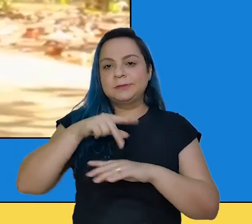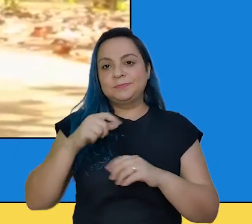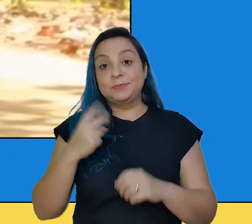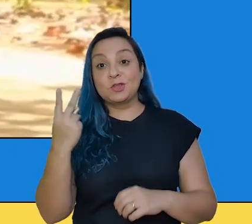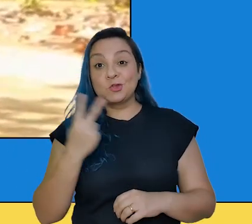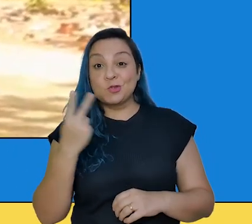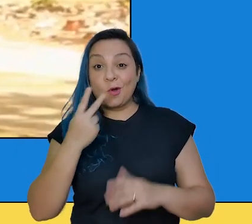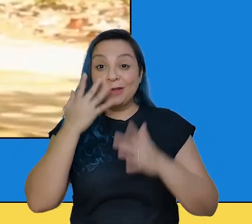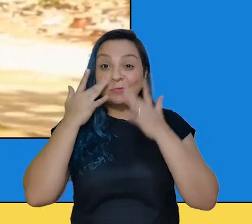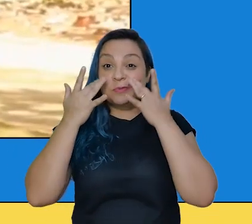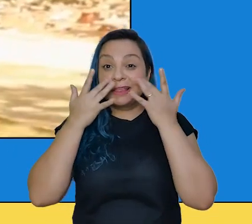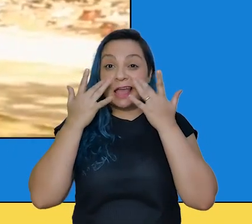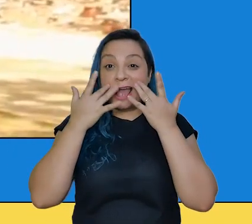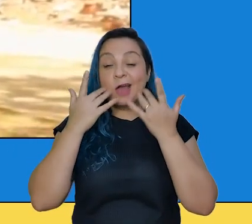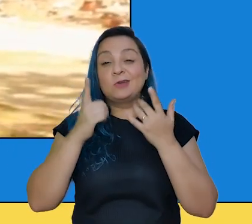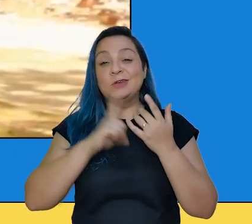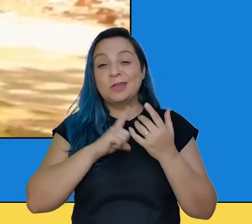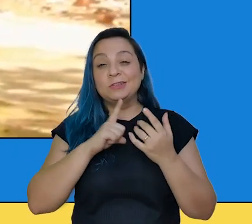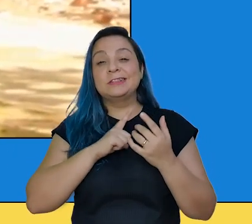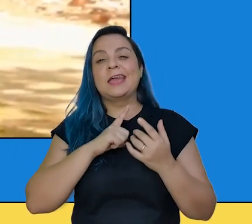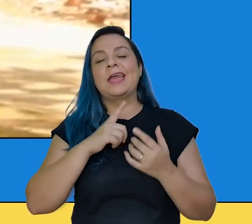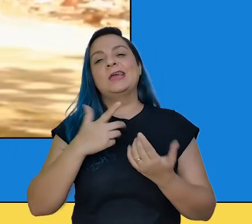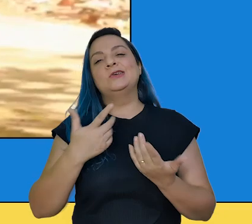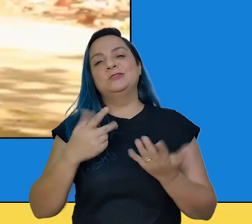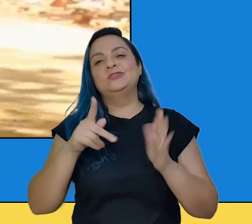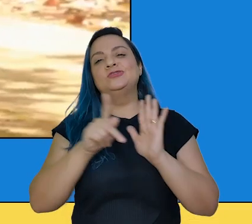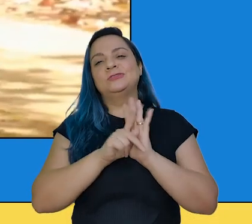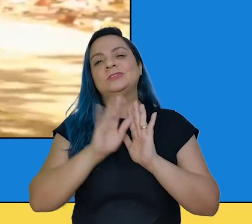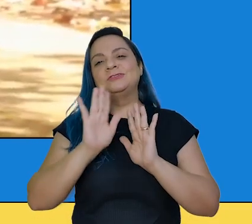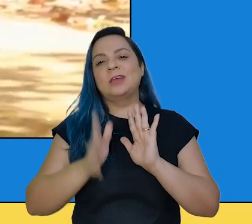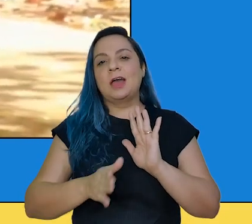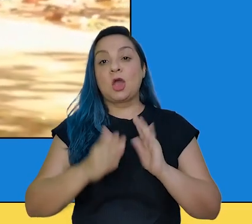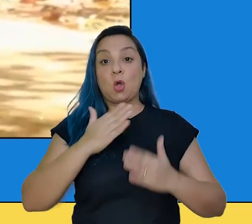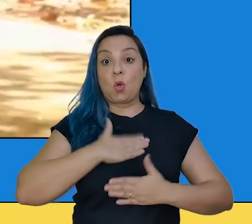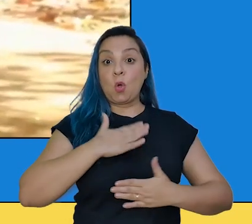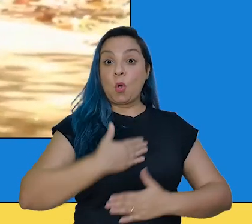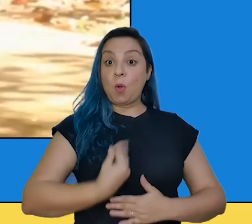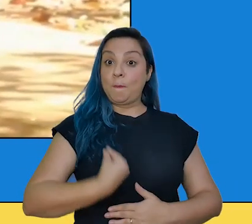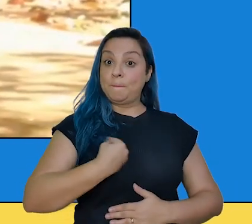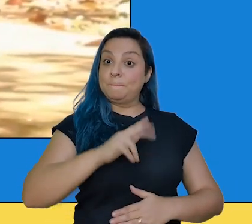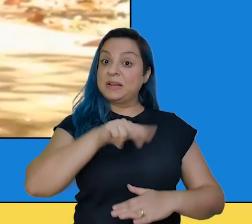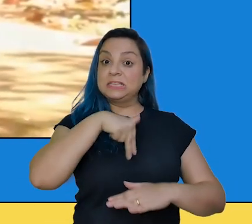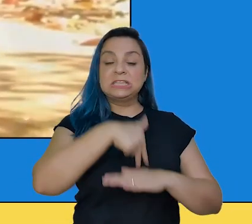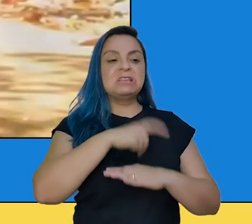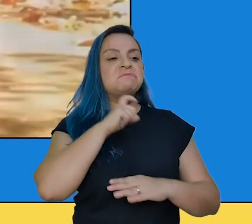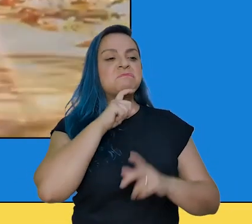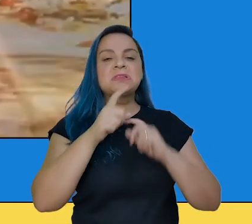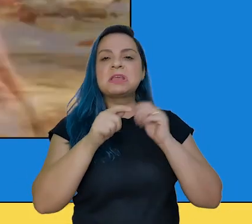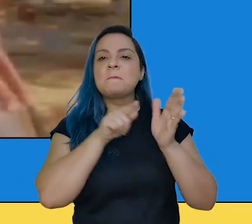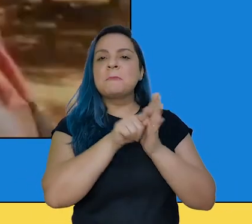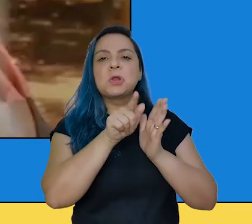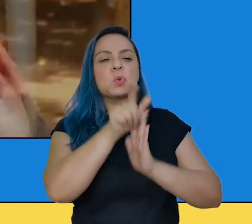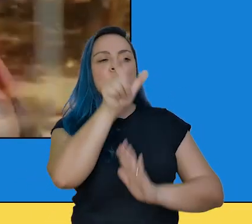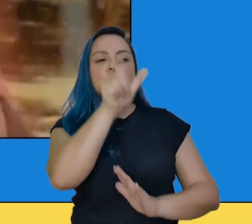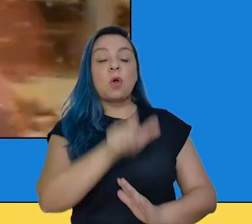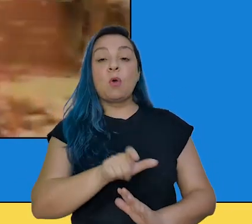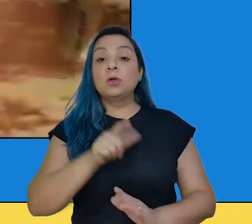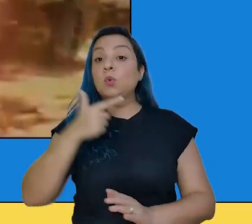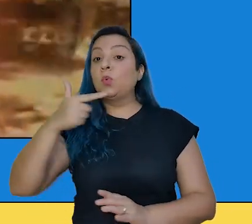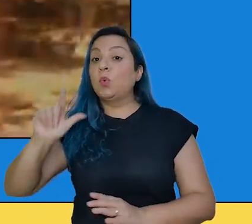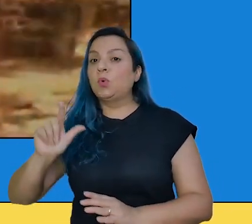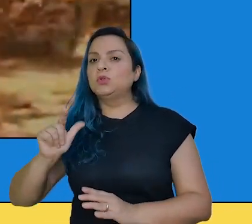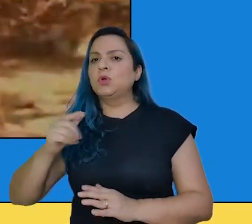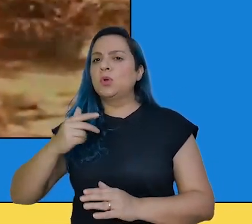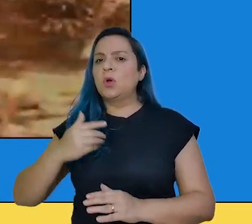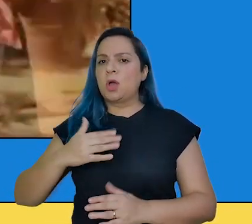2 espetáculos que eu ainda circulo pela cidade. Um é Corpo Presente, Ninguém Perguntou sobre o Seu Ser, e o outro